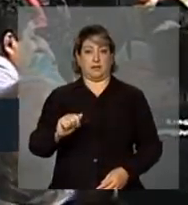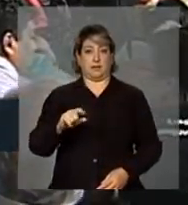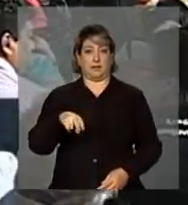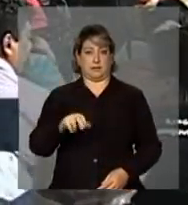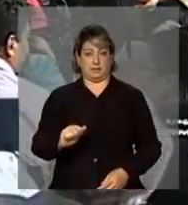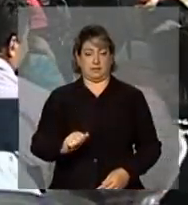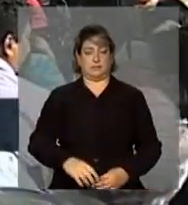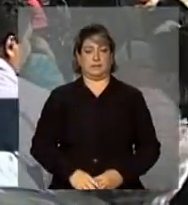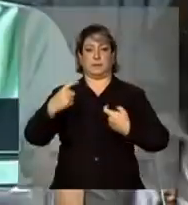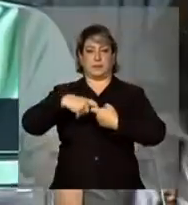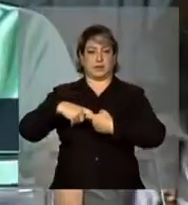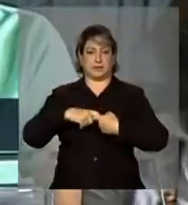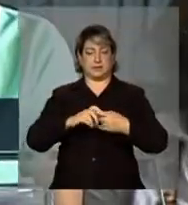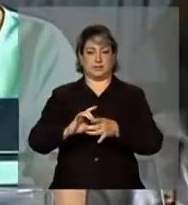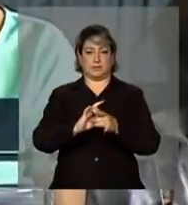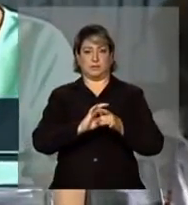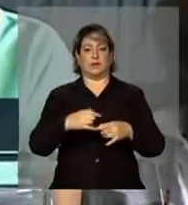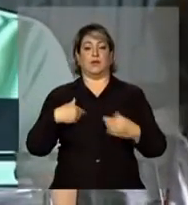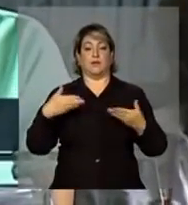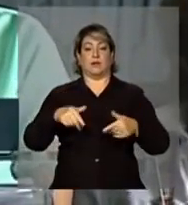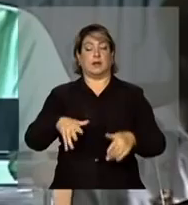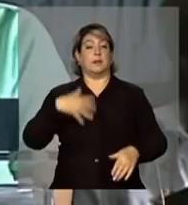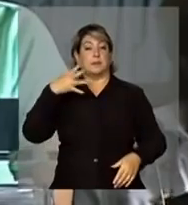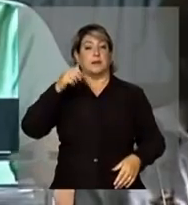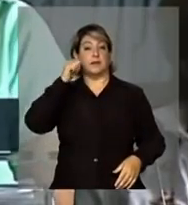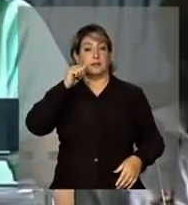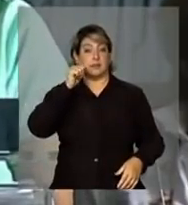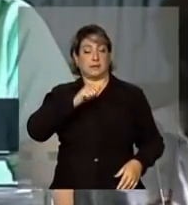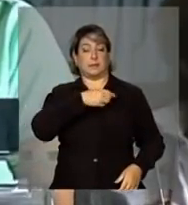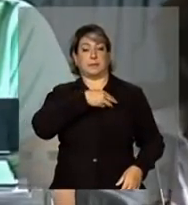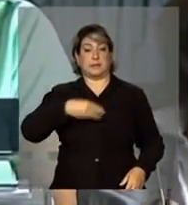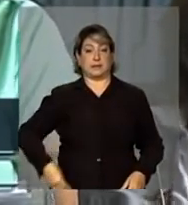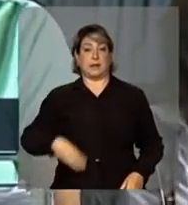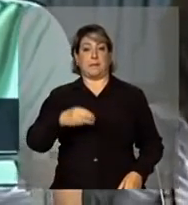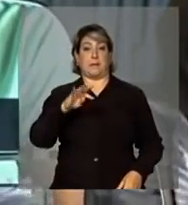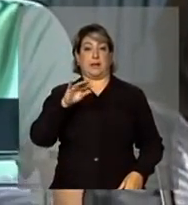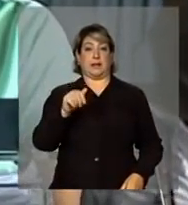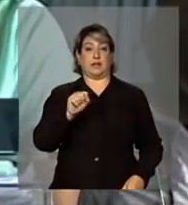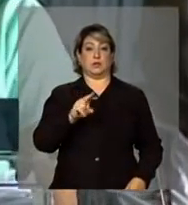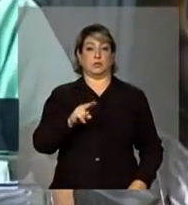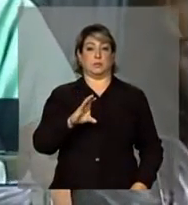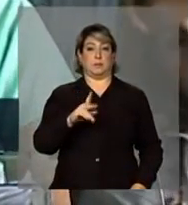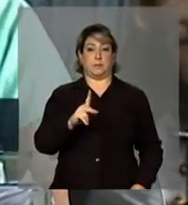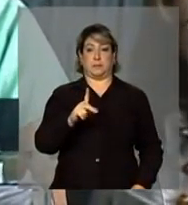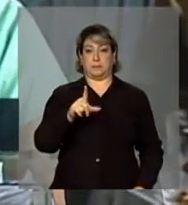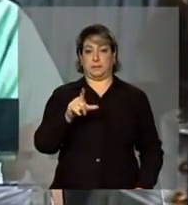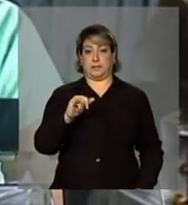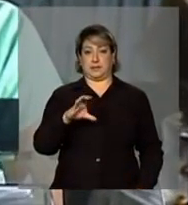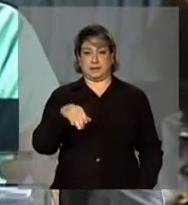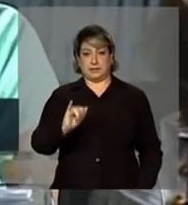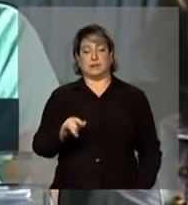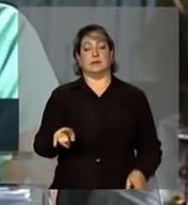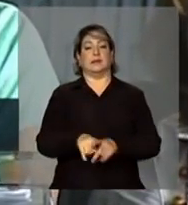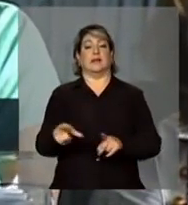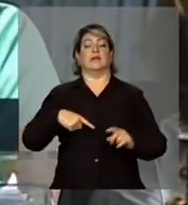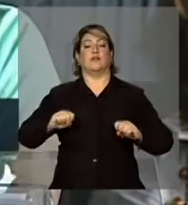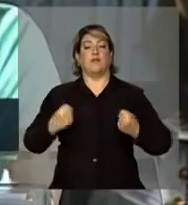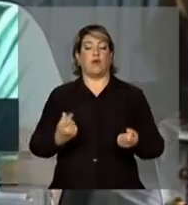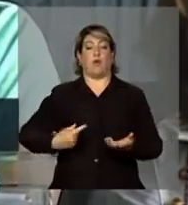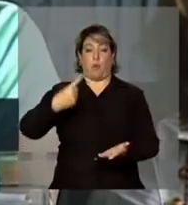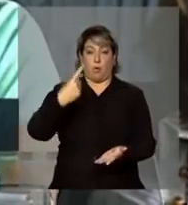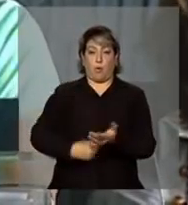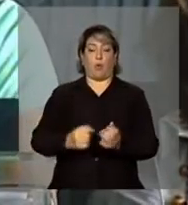Hollenberg. Venho aqui com uma mensagem da ministra Marta Suplicy, no sentido da gente estar reforçando cada vez mais o nosso